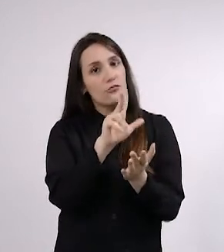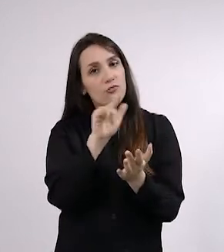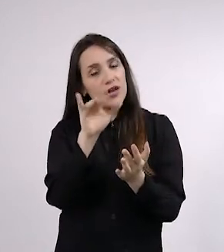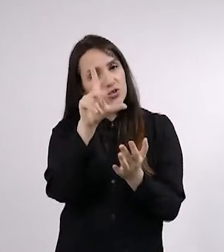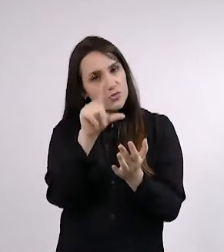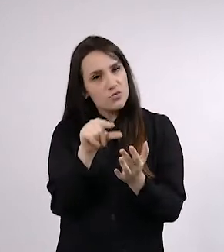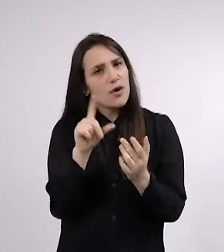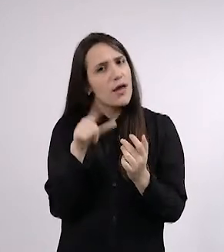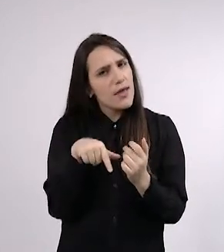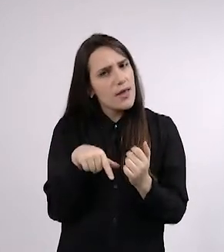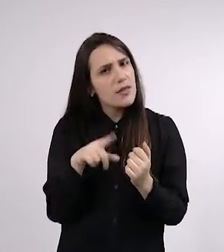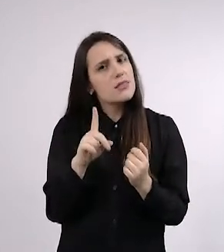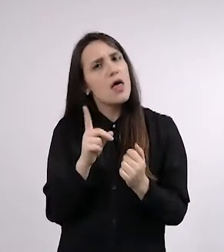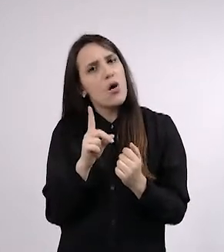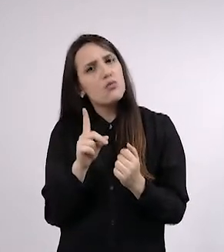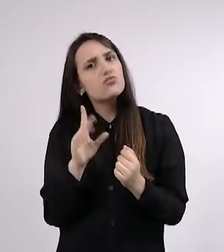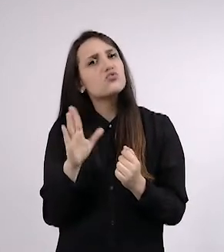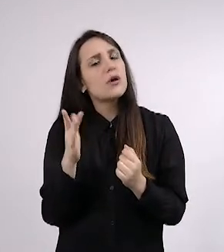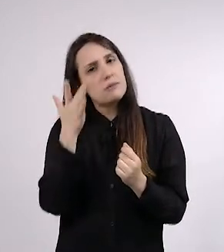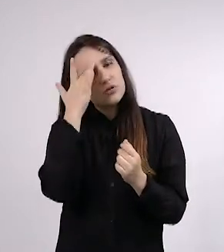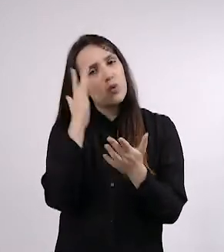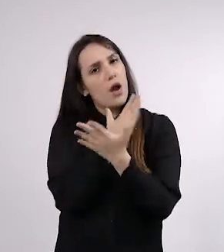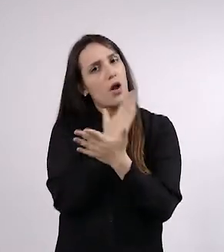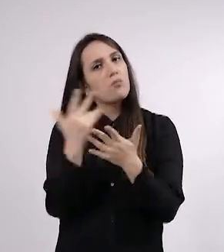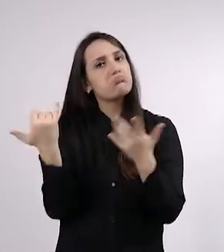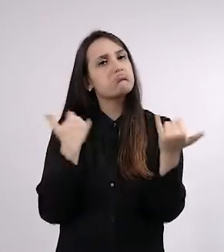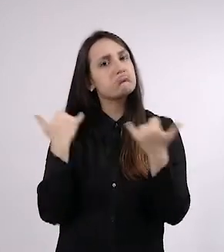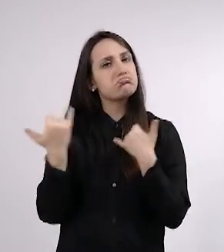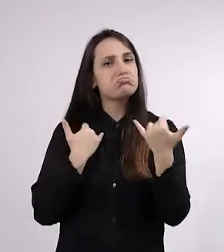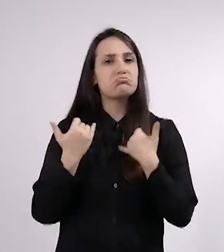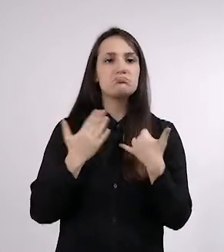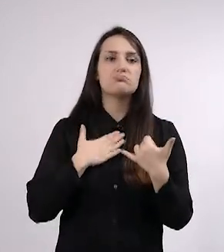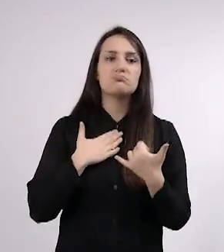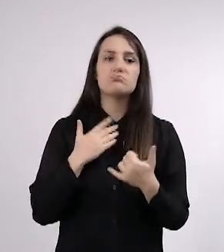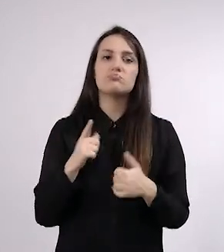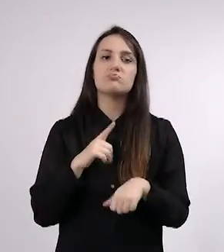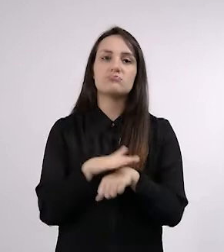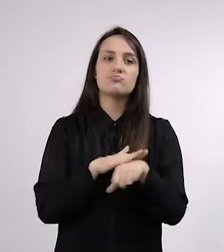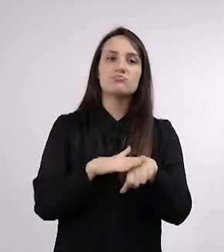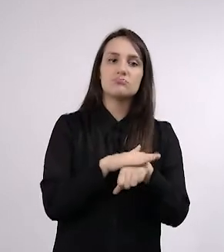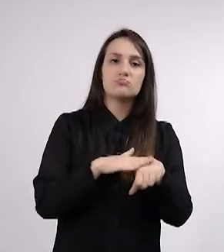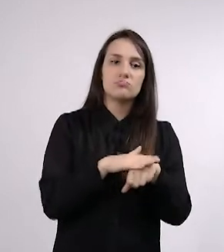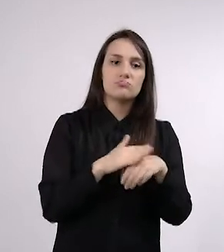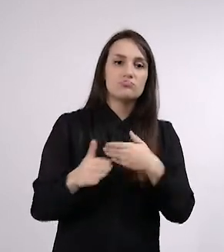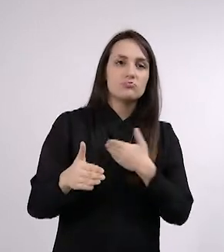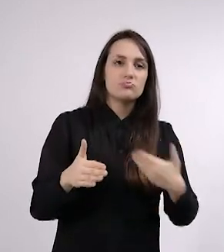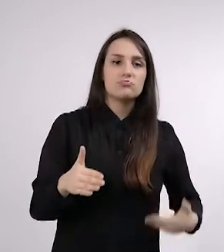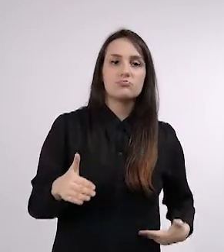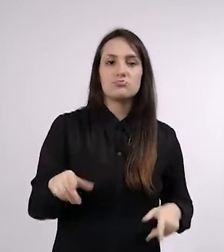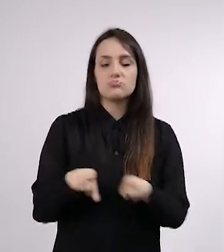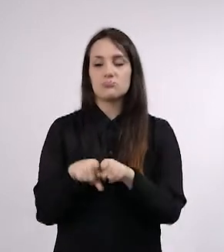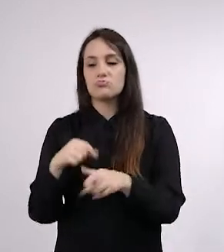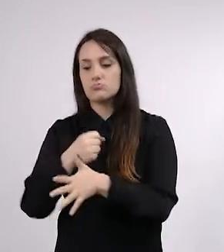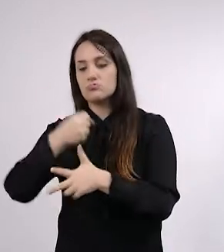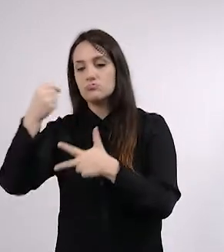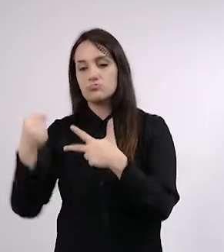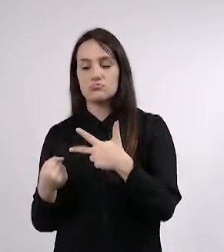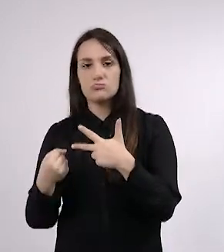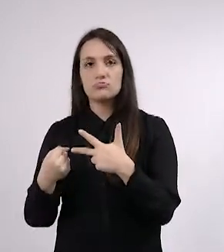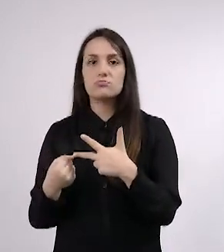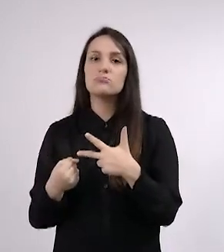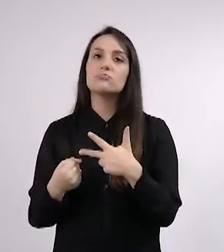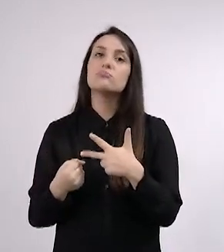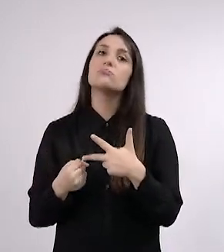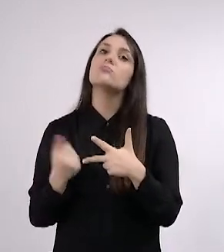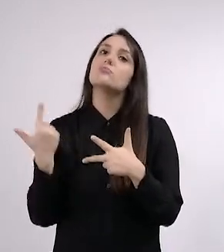uma fumacinha dizendo que haveria ou haverá uma conversa entre o governo e os poderes para chegar